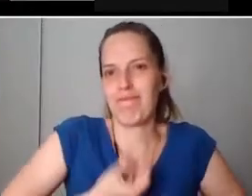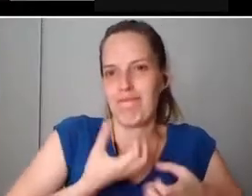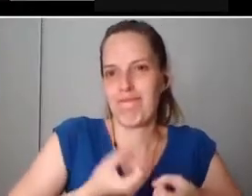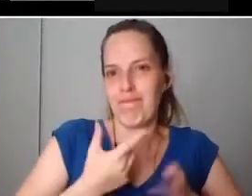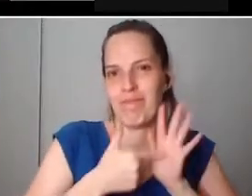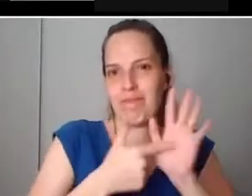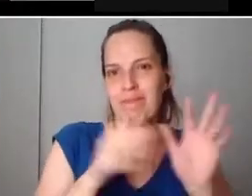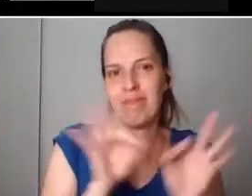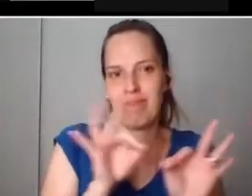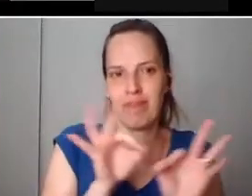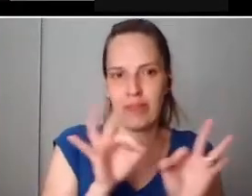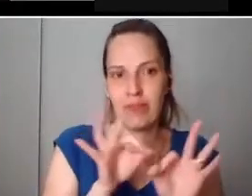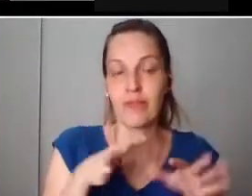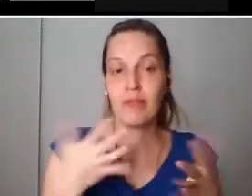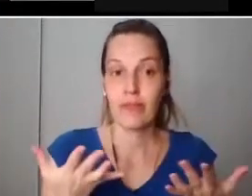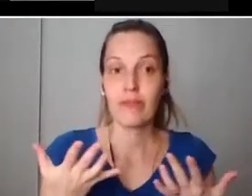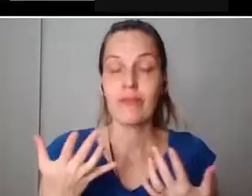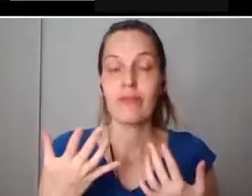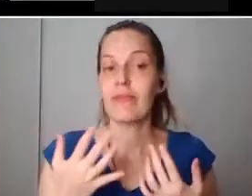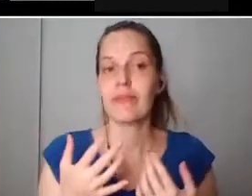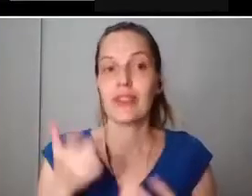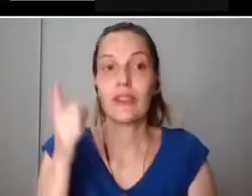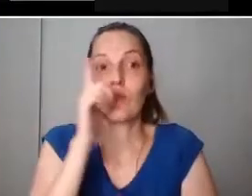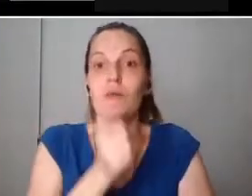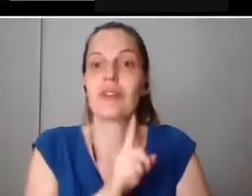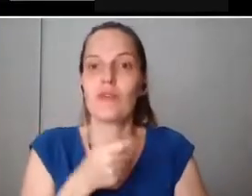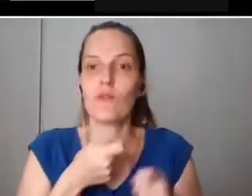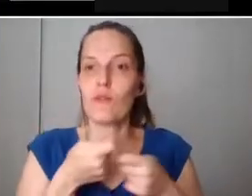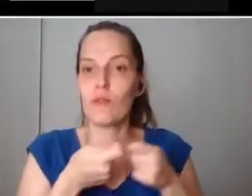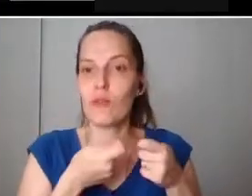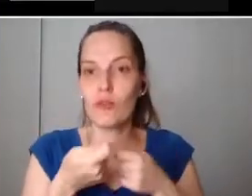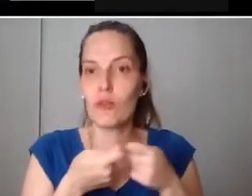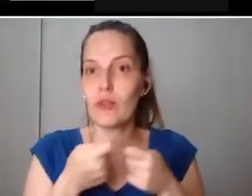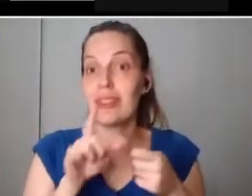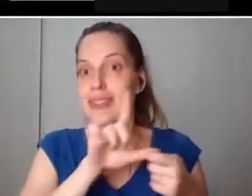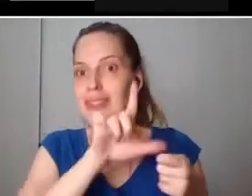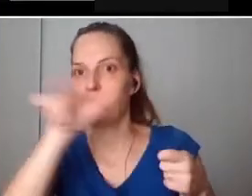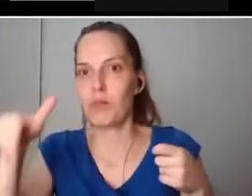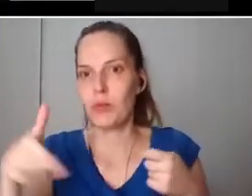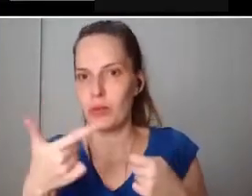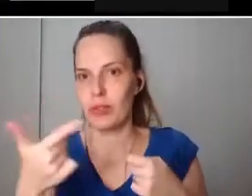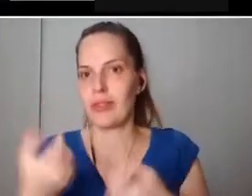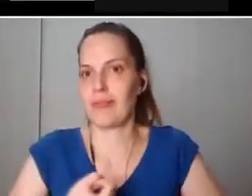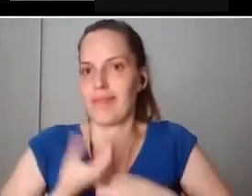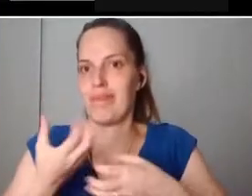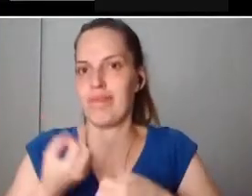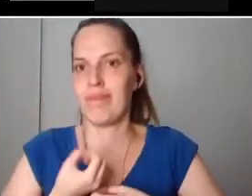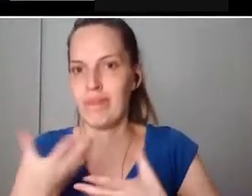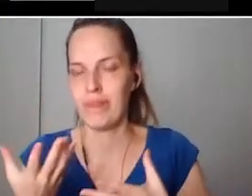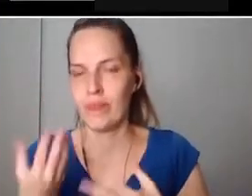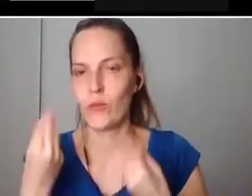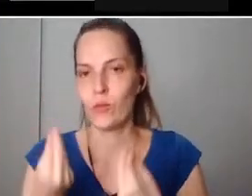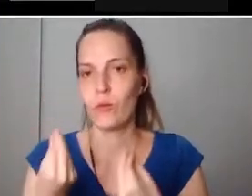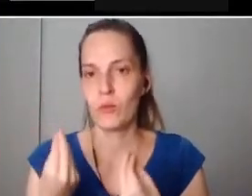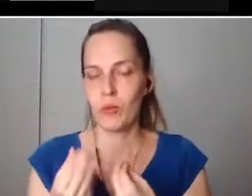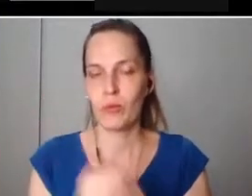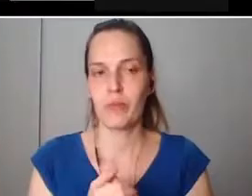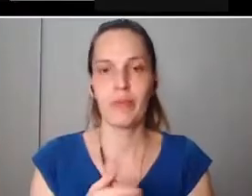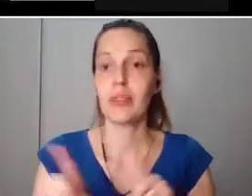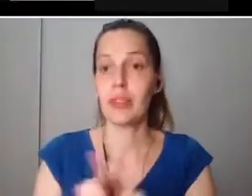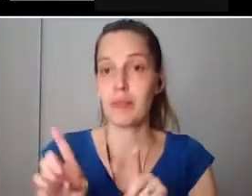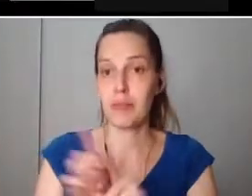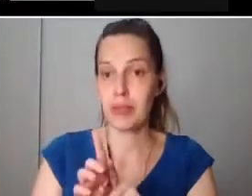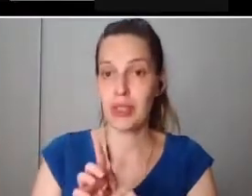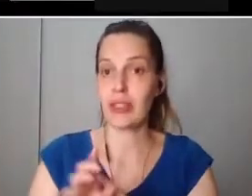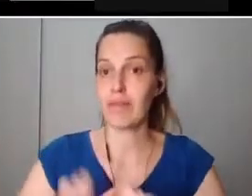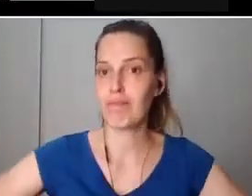não tem controle sobre os fenótipos leve ou severo que a doença vai fazer depois. A gente não tem controle sobre a recuperação. Então, como isso